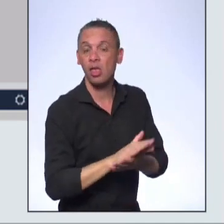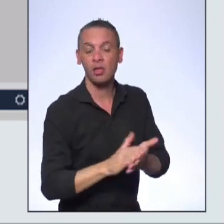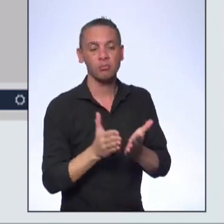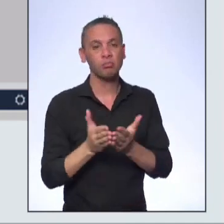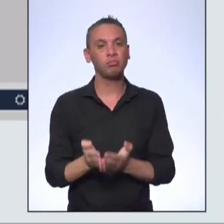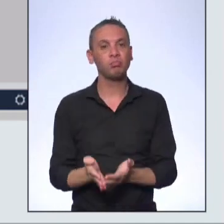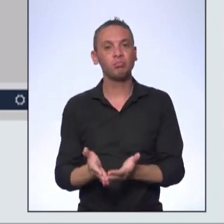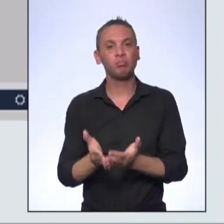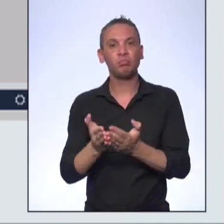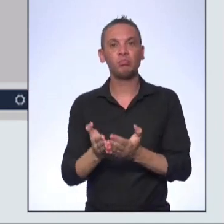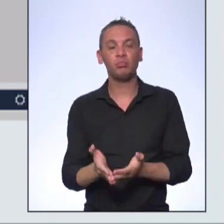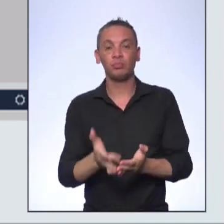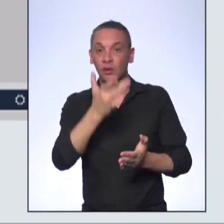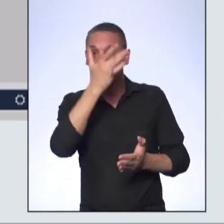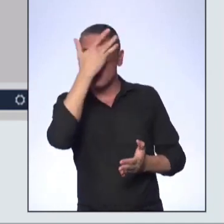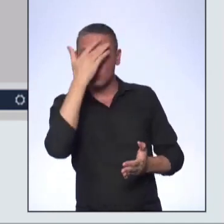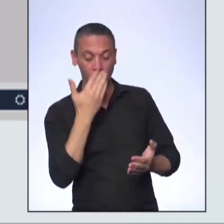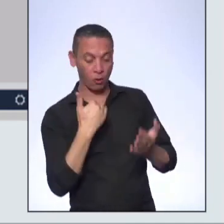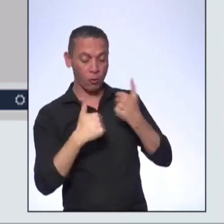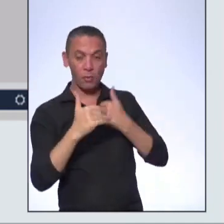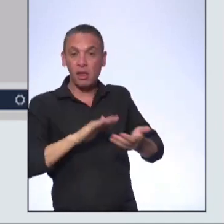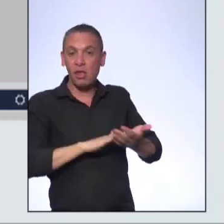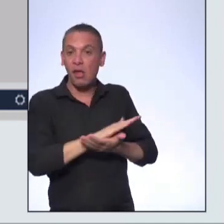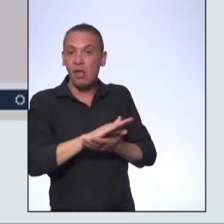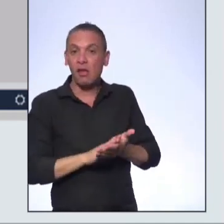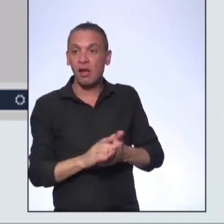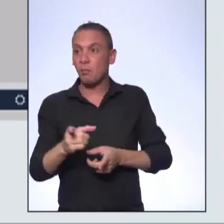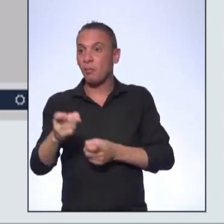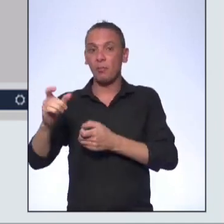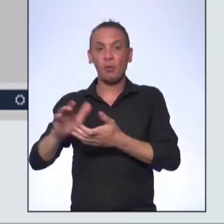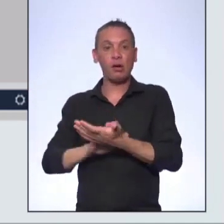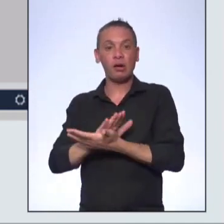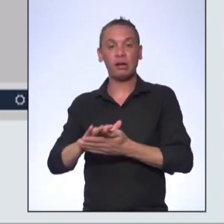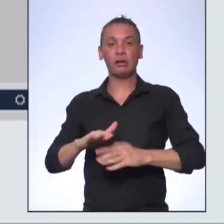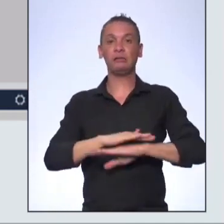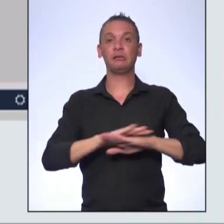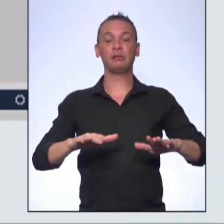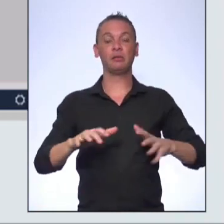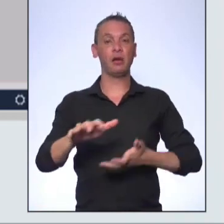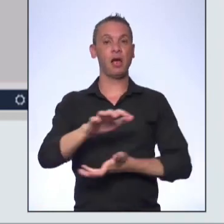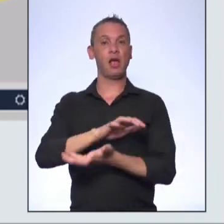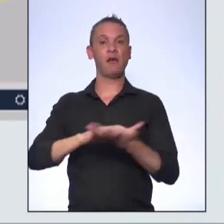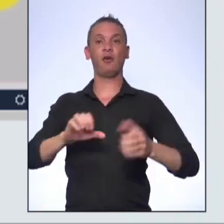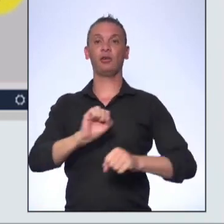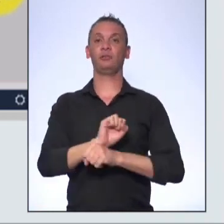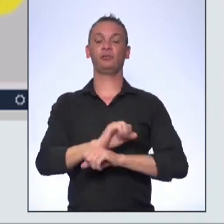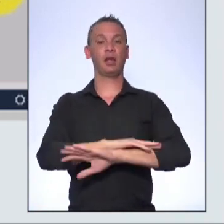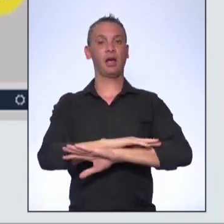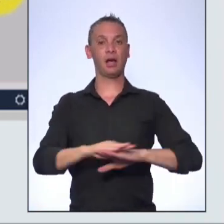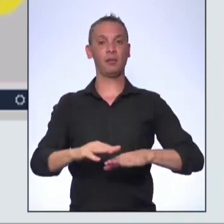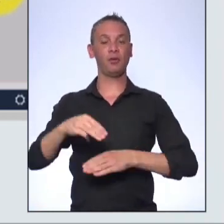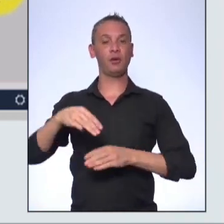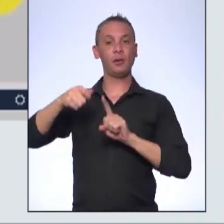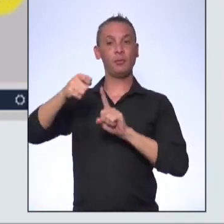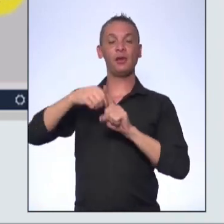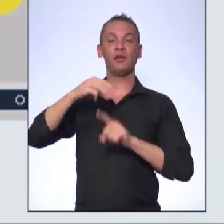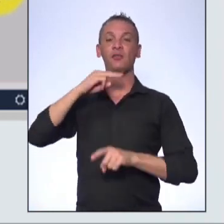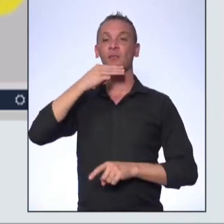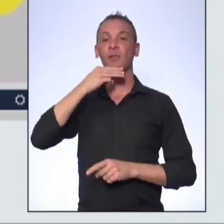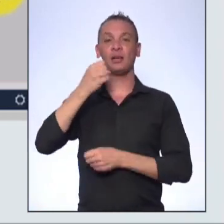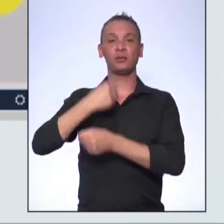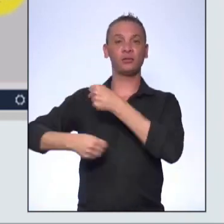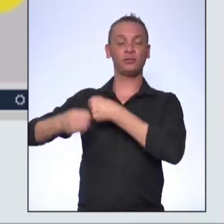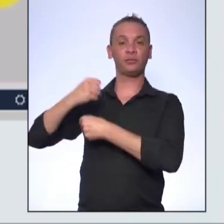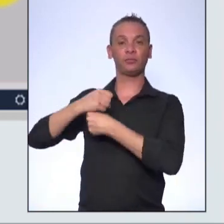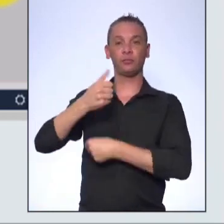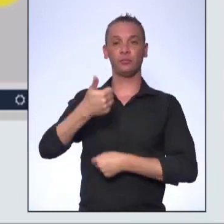alimentação e também sem munição. A revolta foi finalmente reprimida pelo governo em março de 1894, pondo